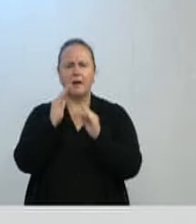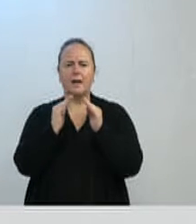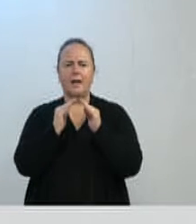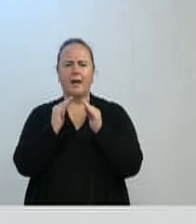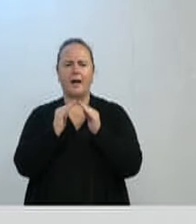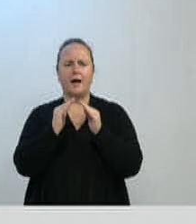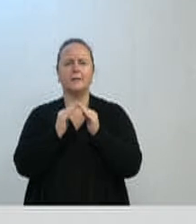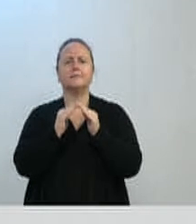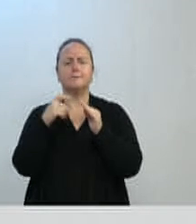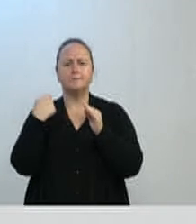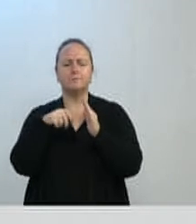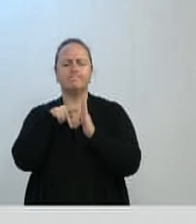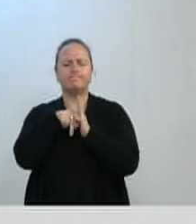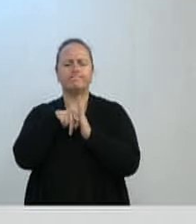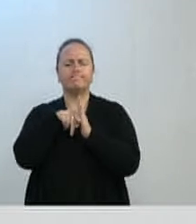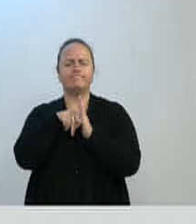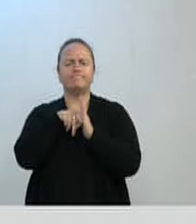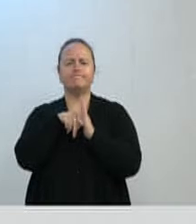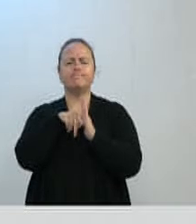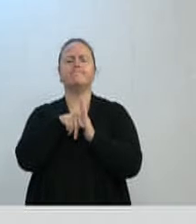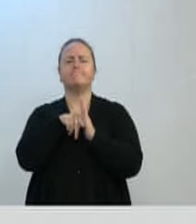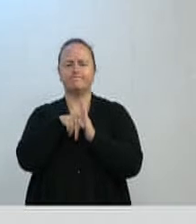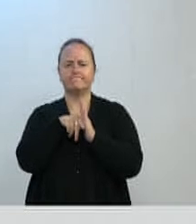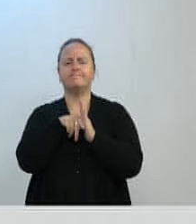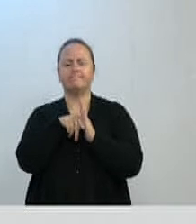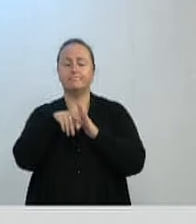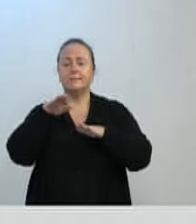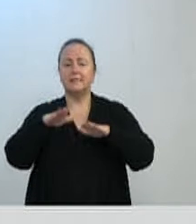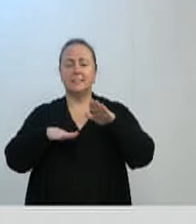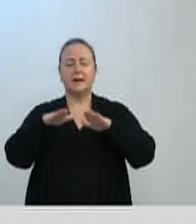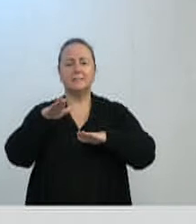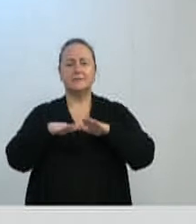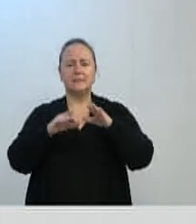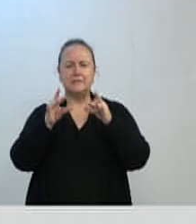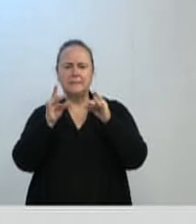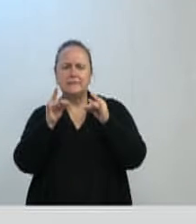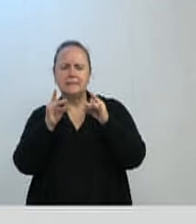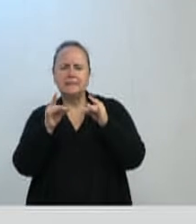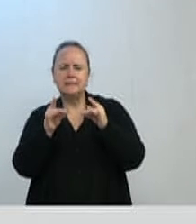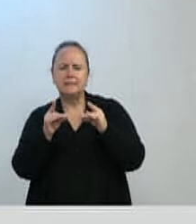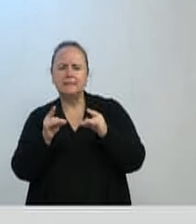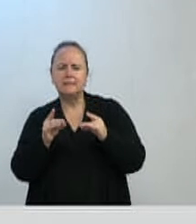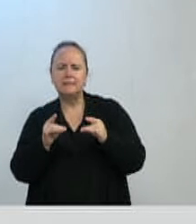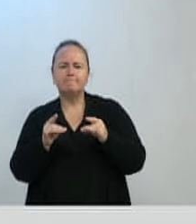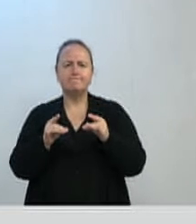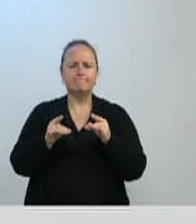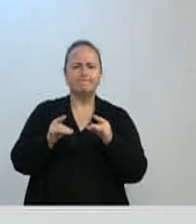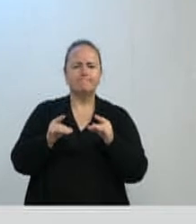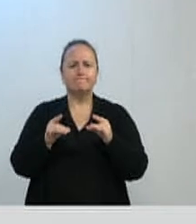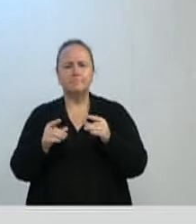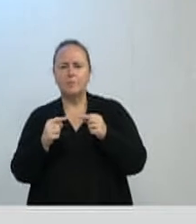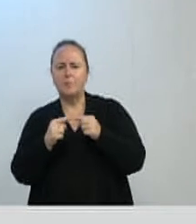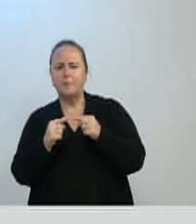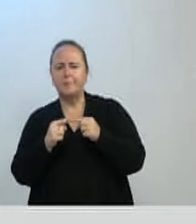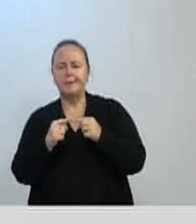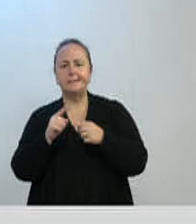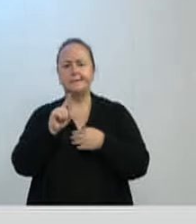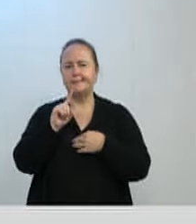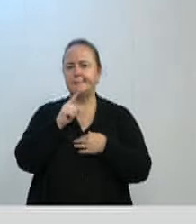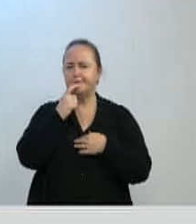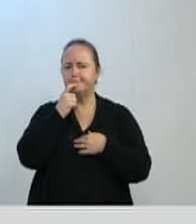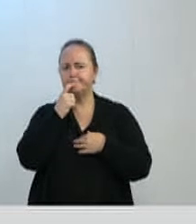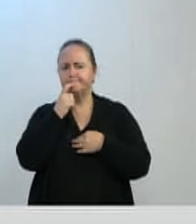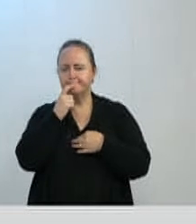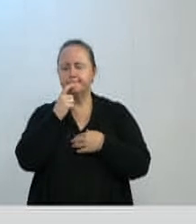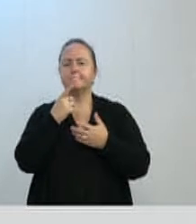esse tipo de estudo, e muitas vezes assim buscando pequenos detalhes arquitetônicos e